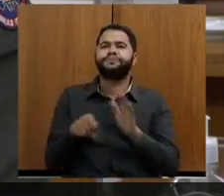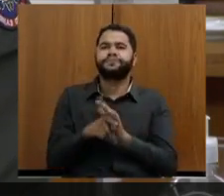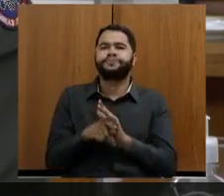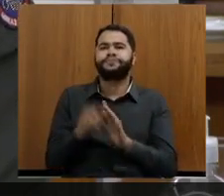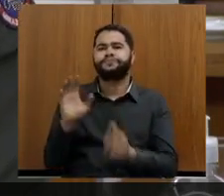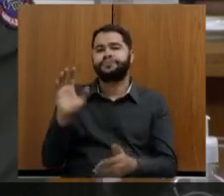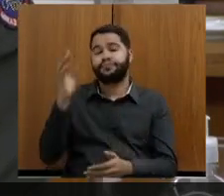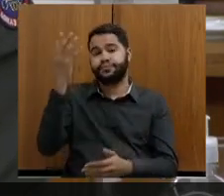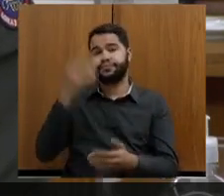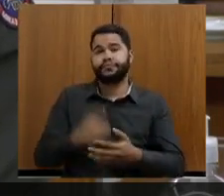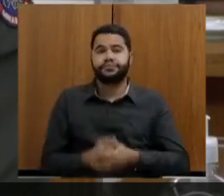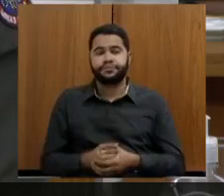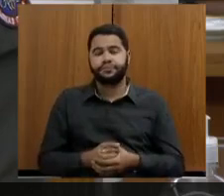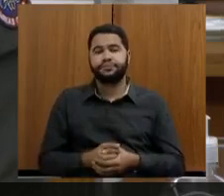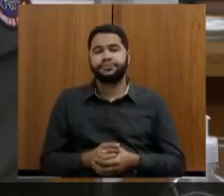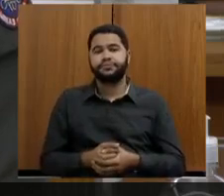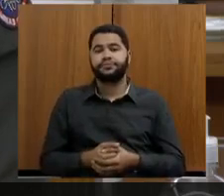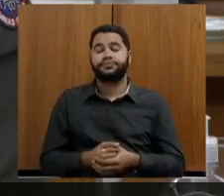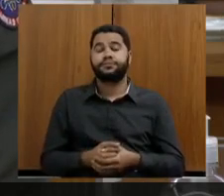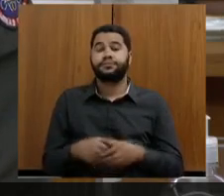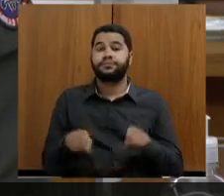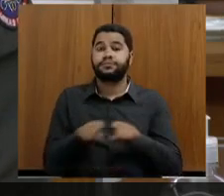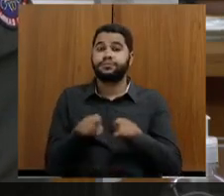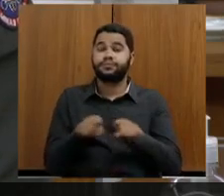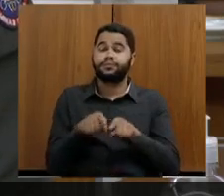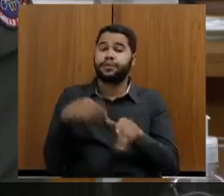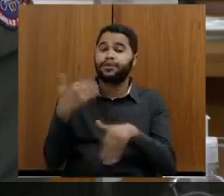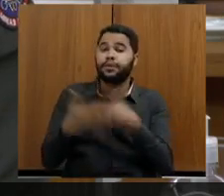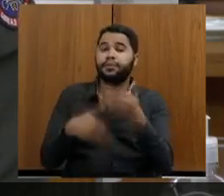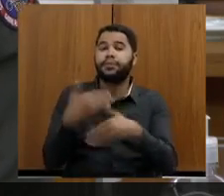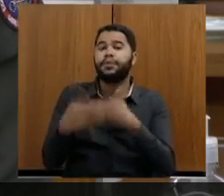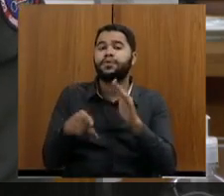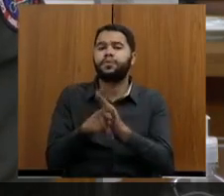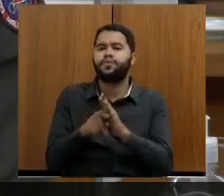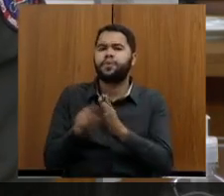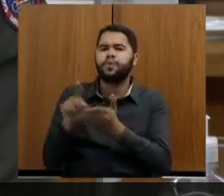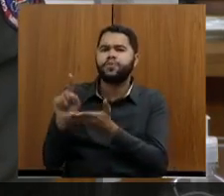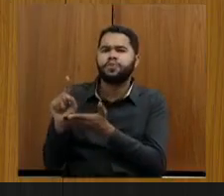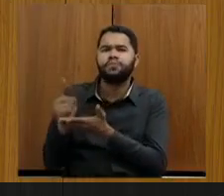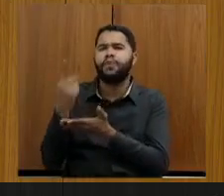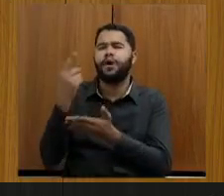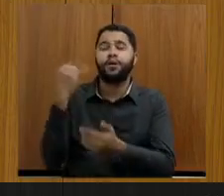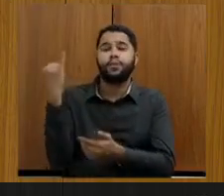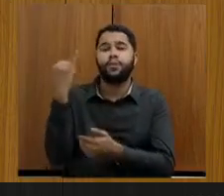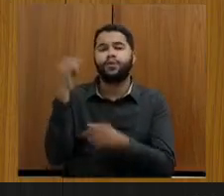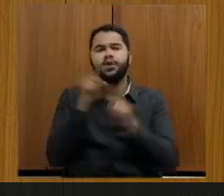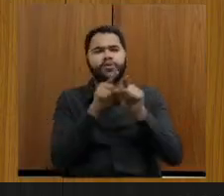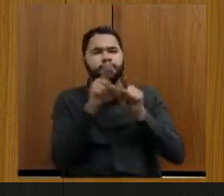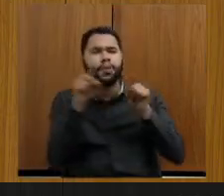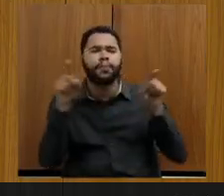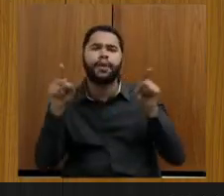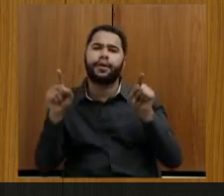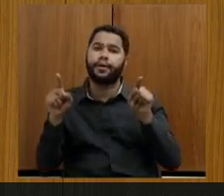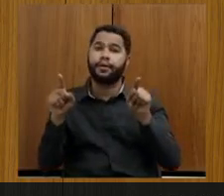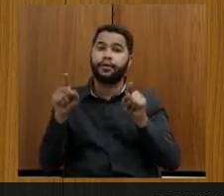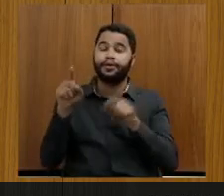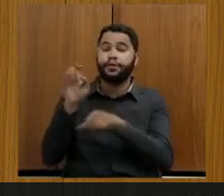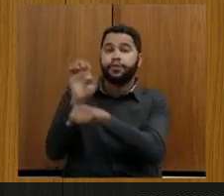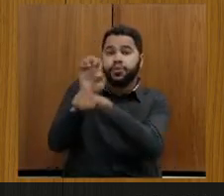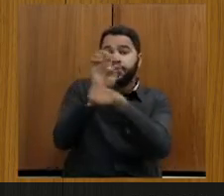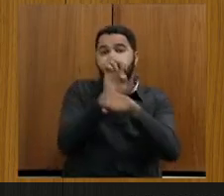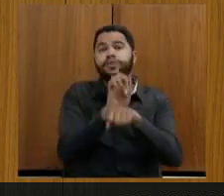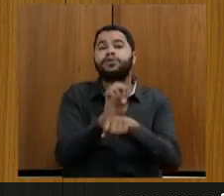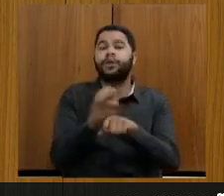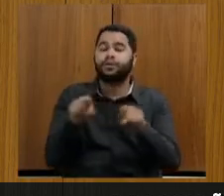realizadas estamos com o andamento para inaugurações importantes em outros pontos do